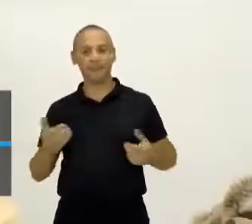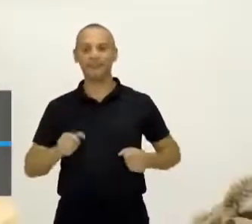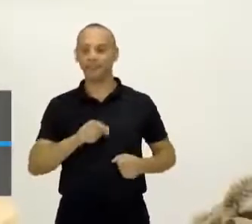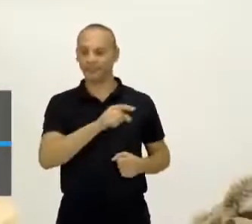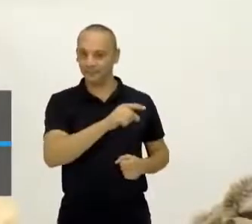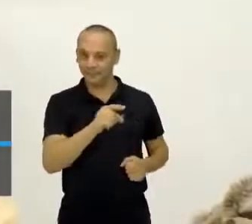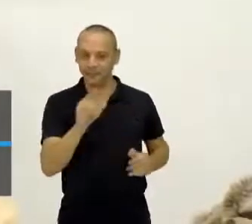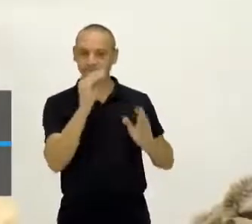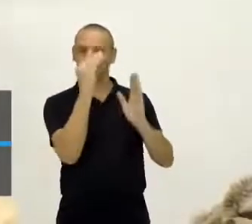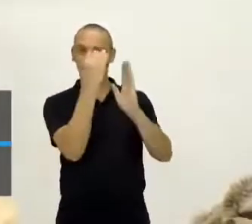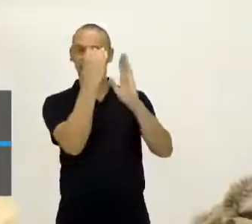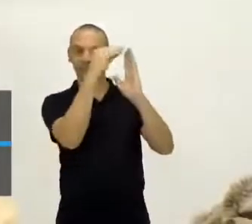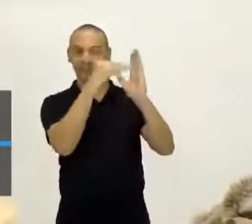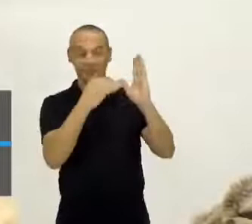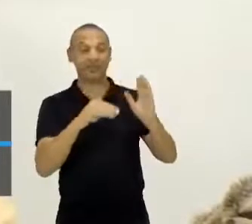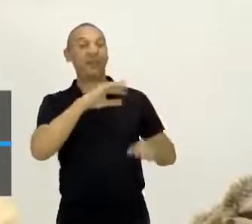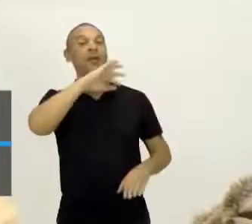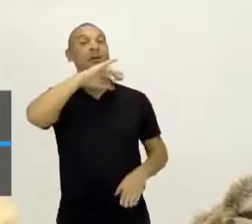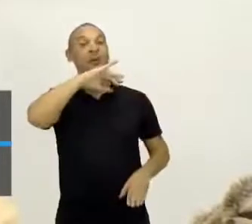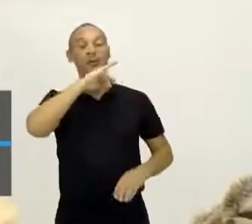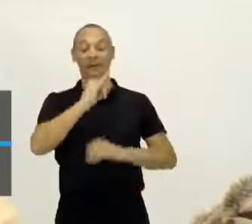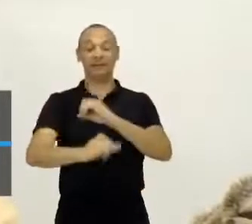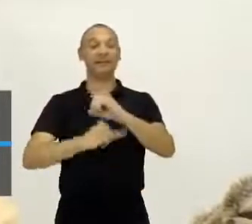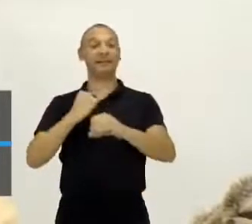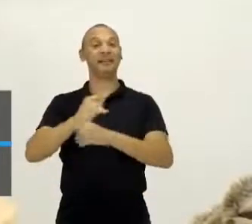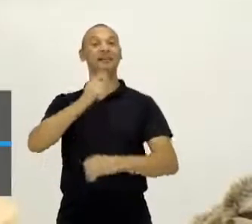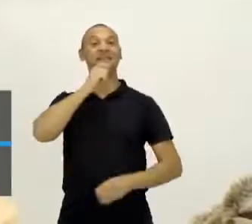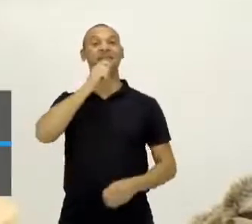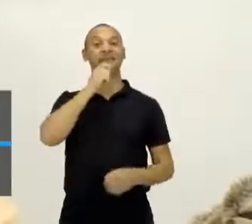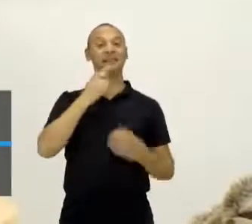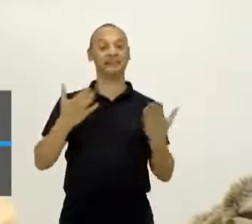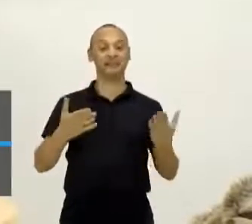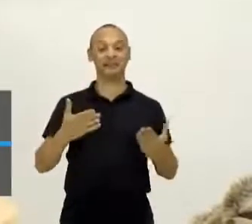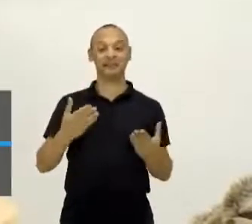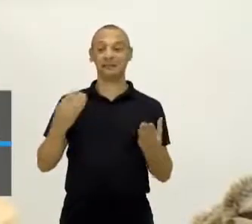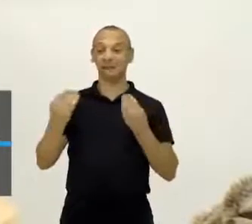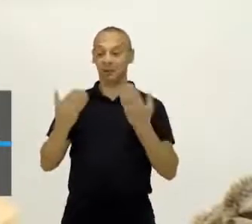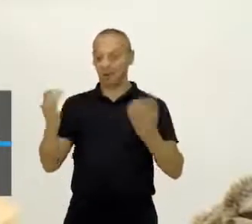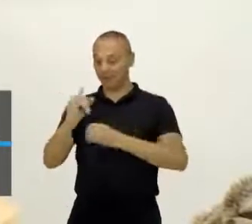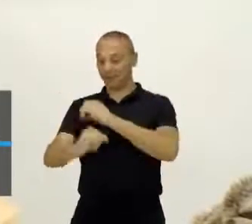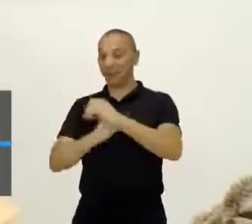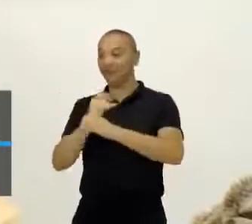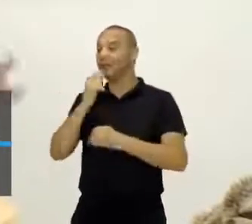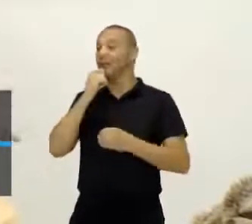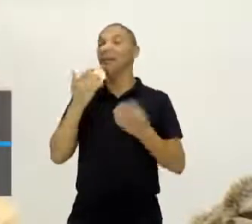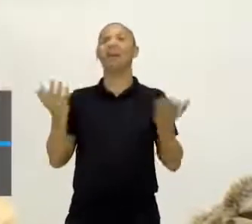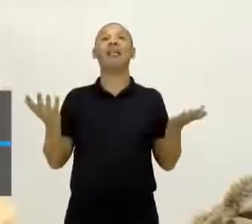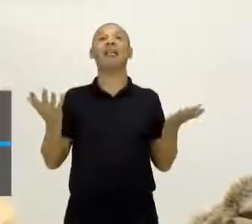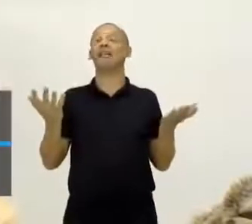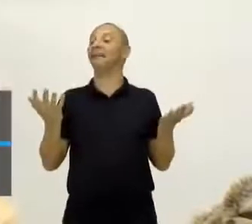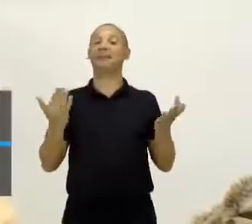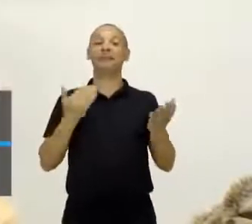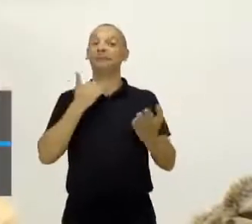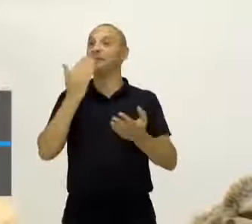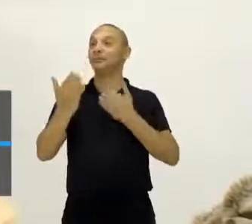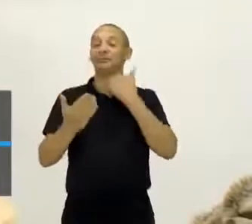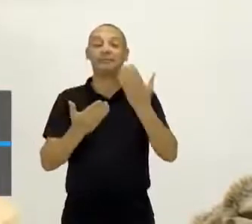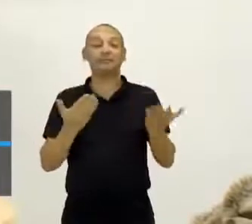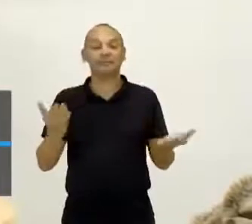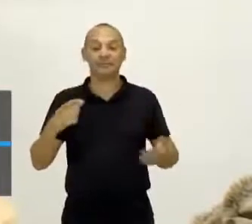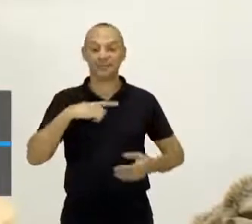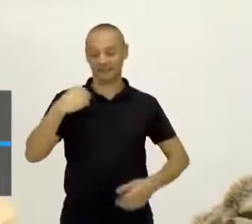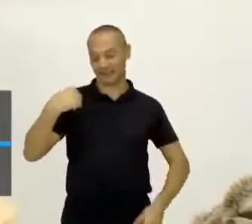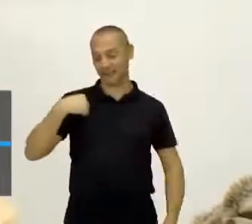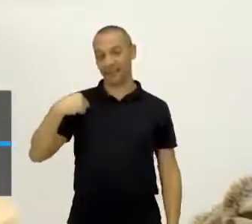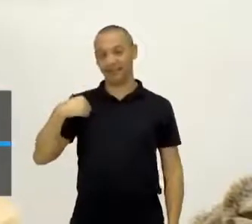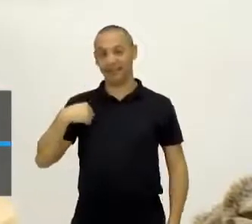vocês estão colocando que seria terrível, e seria mesmo, né? Porque a gente não consegue mais ficar sem internet. Para qualquer coisa, eu, por